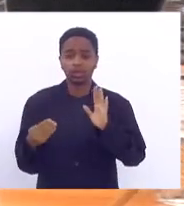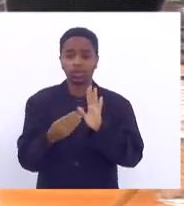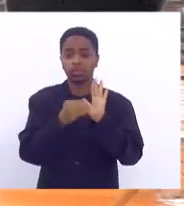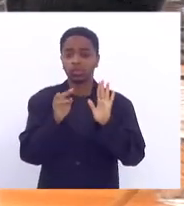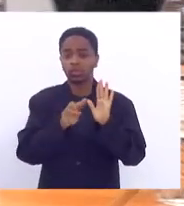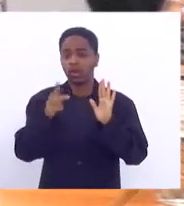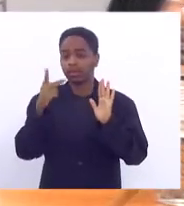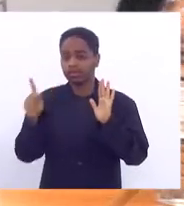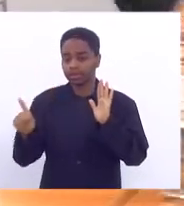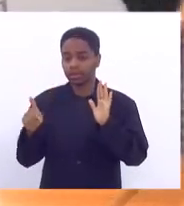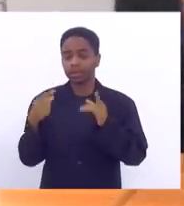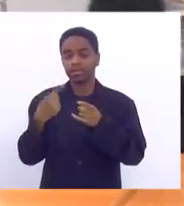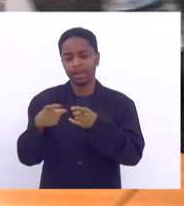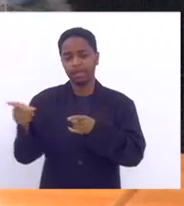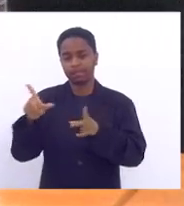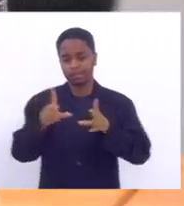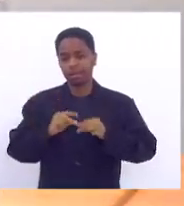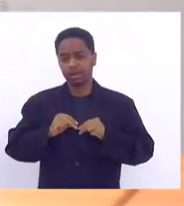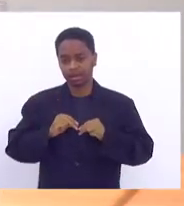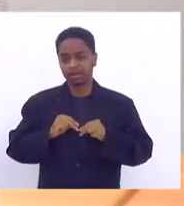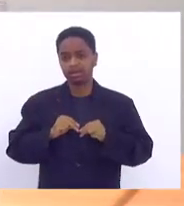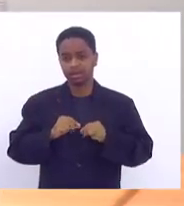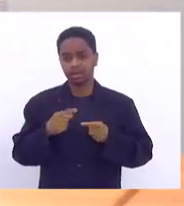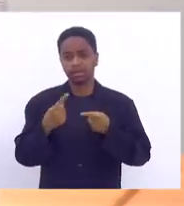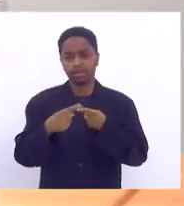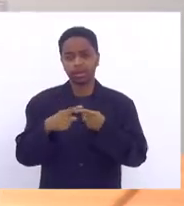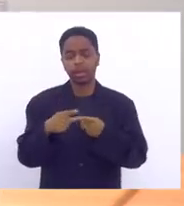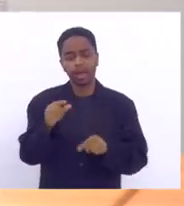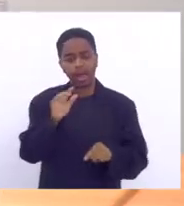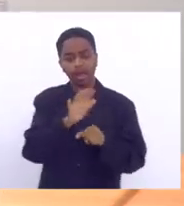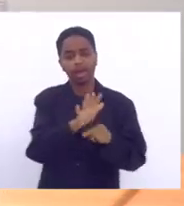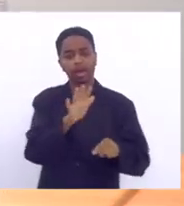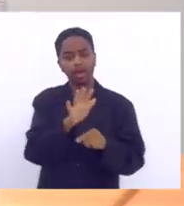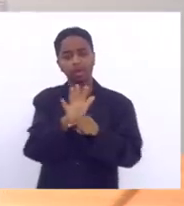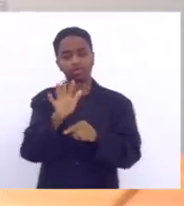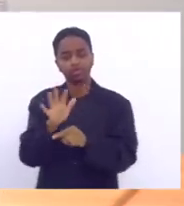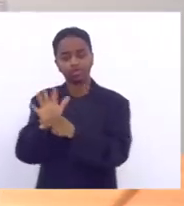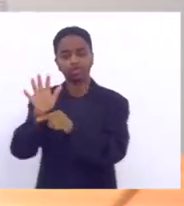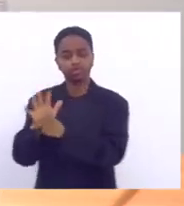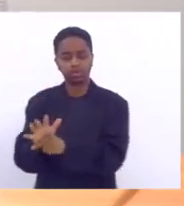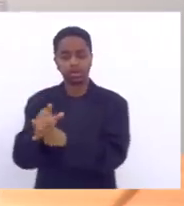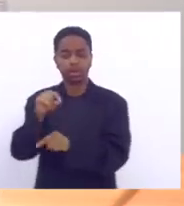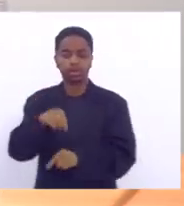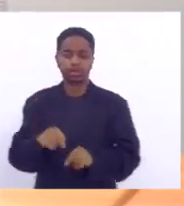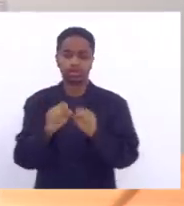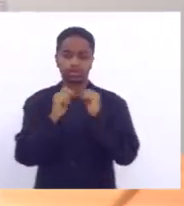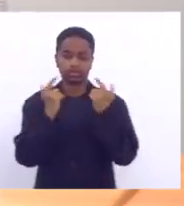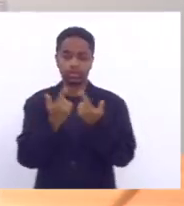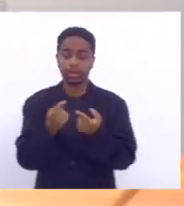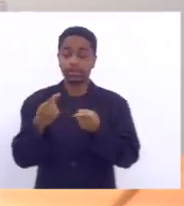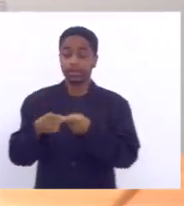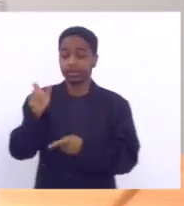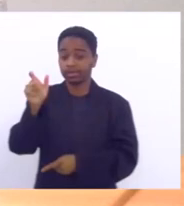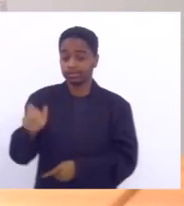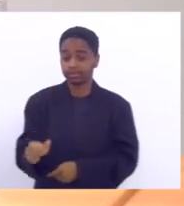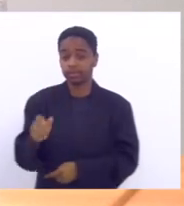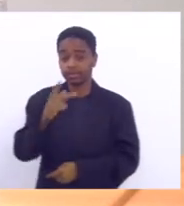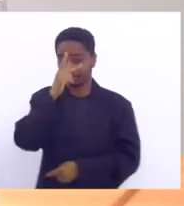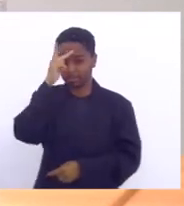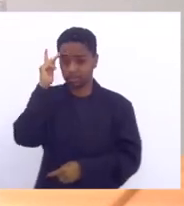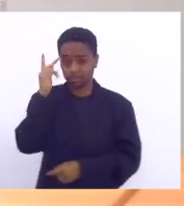luí Paulo porque super merece porque tem ibdo com eh a Assembleia ele ele é uma pessoa